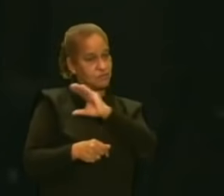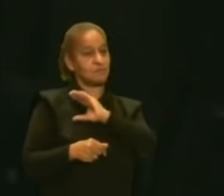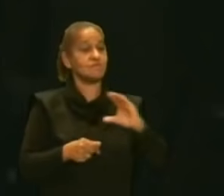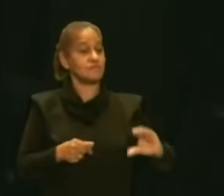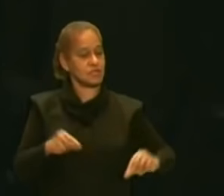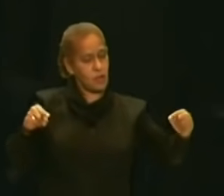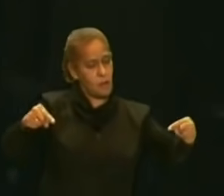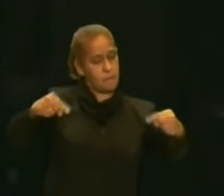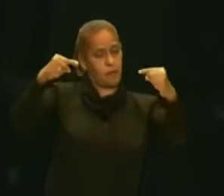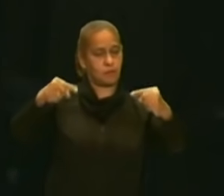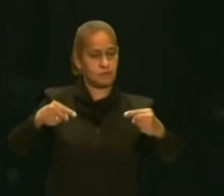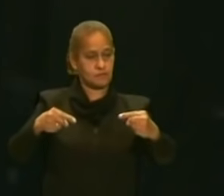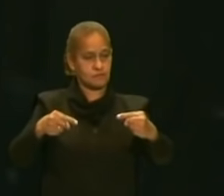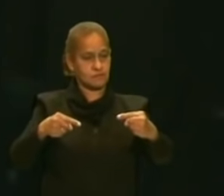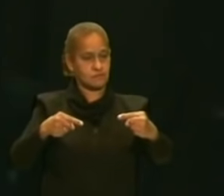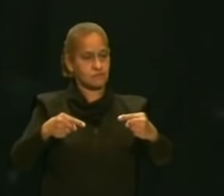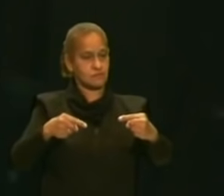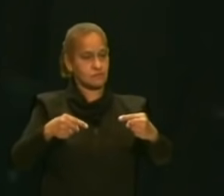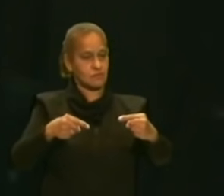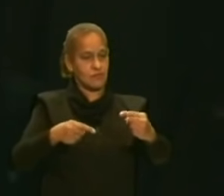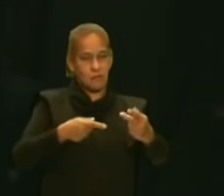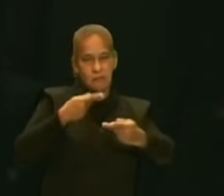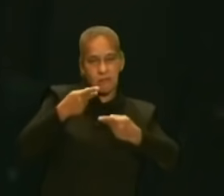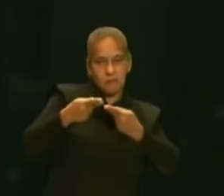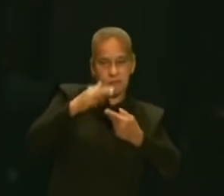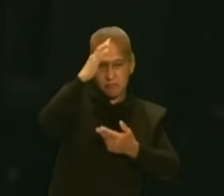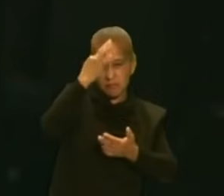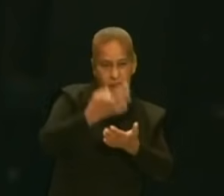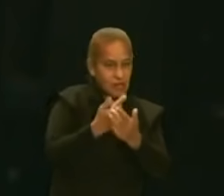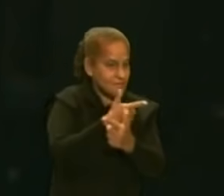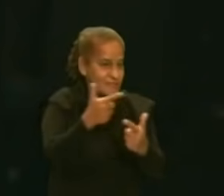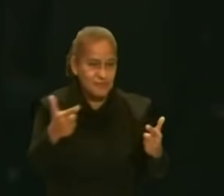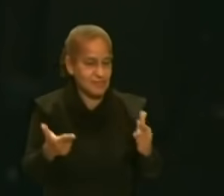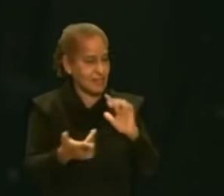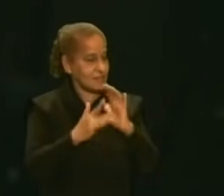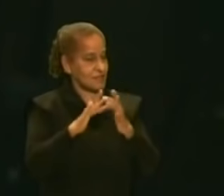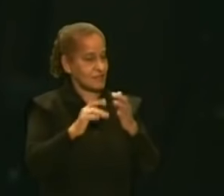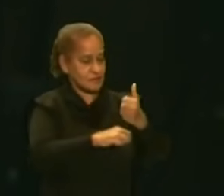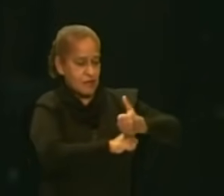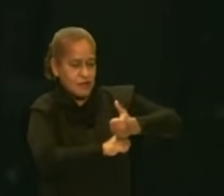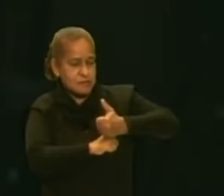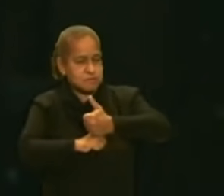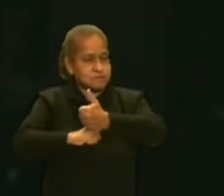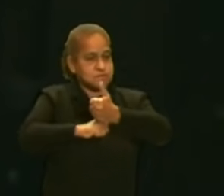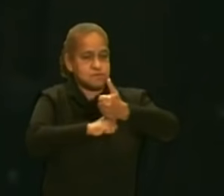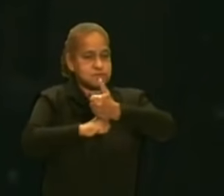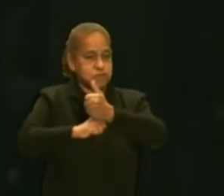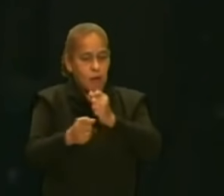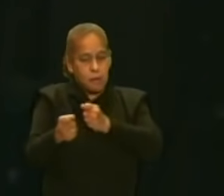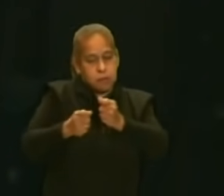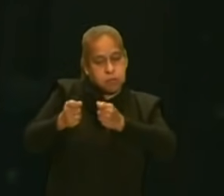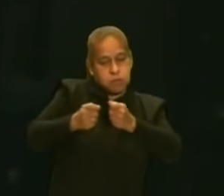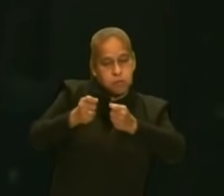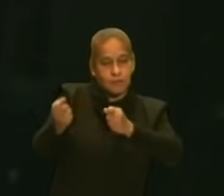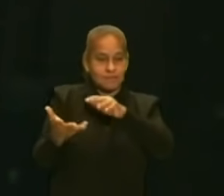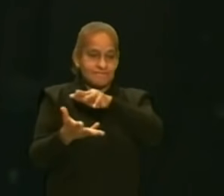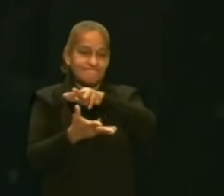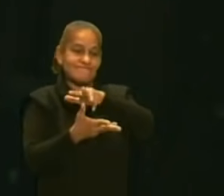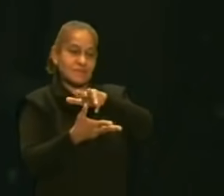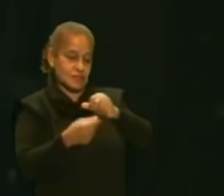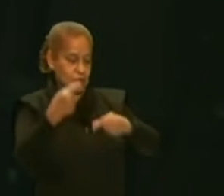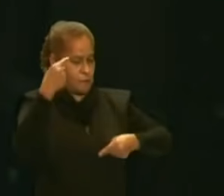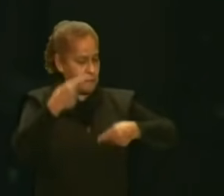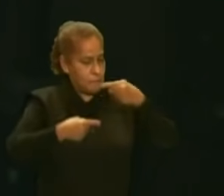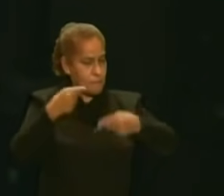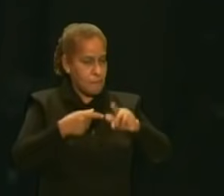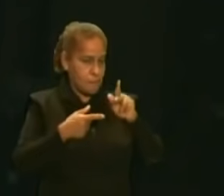ser o último anticristo. Esse anticristo vai assumir o controle da terra, no sentido